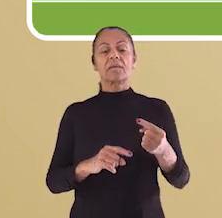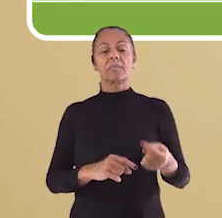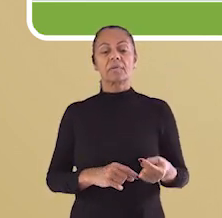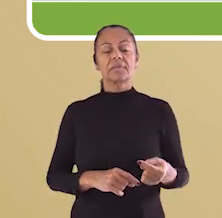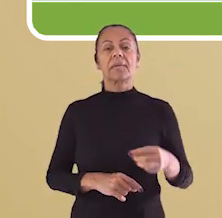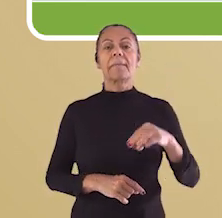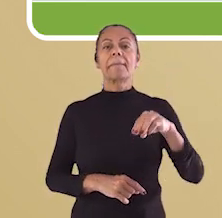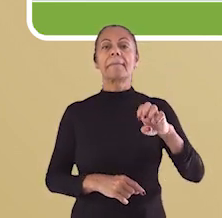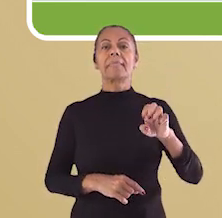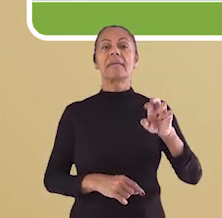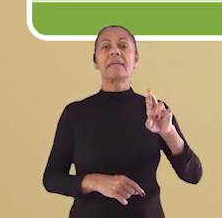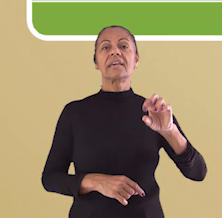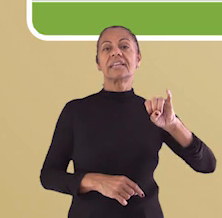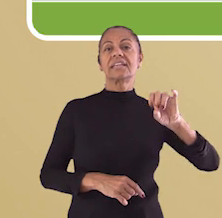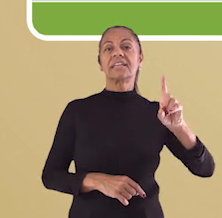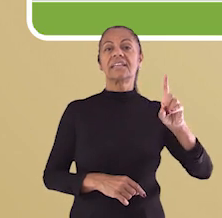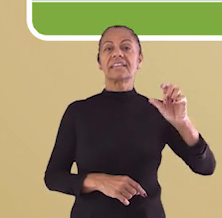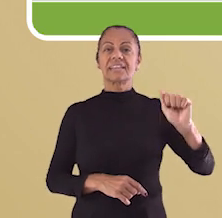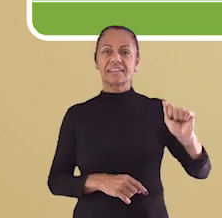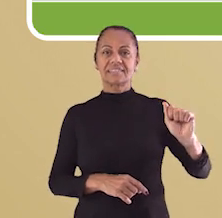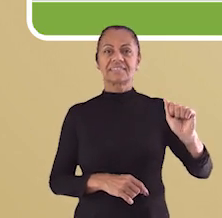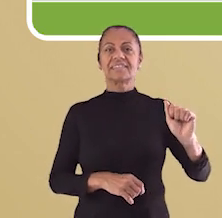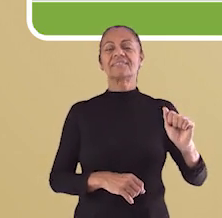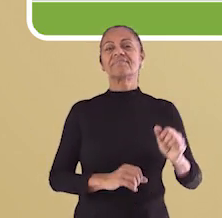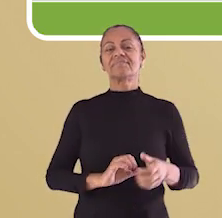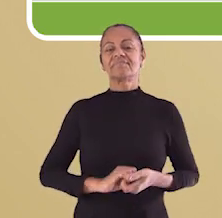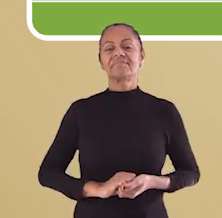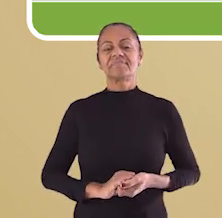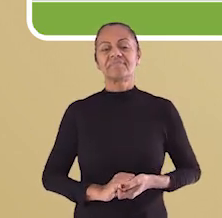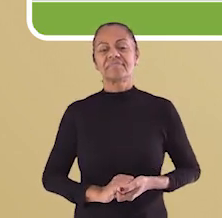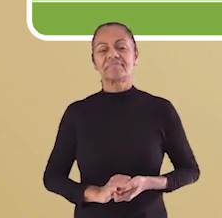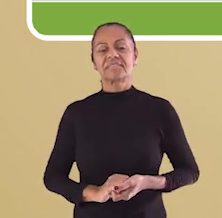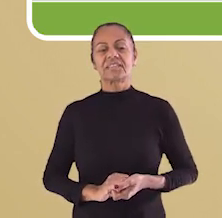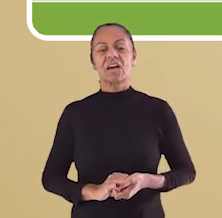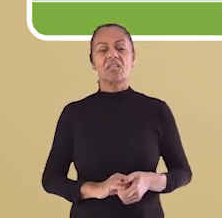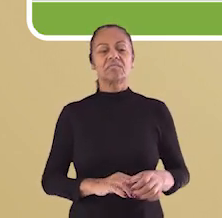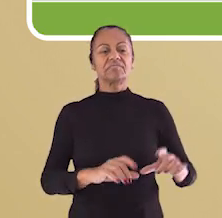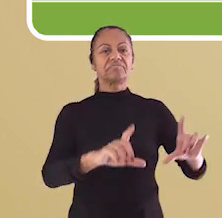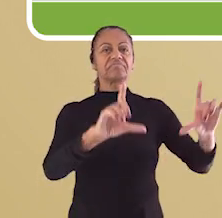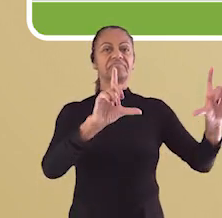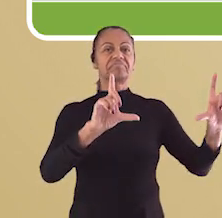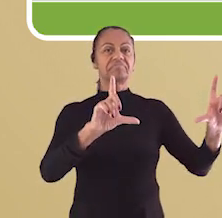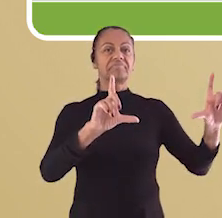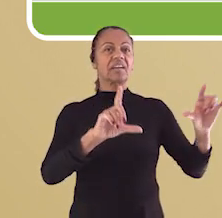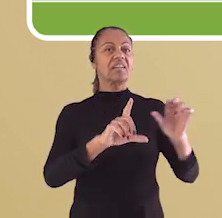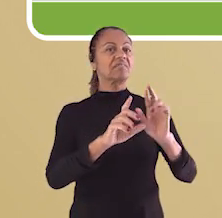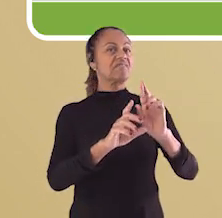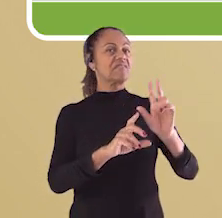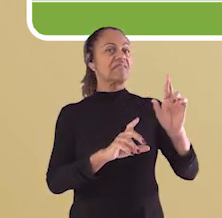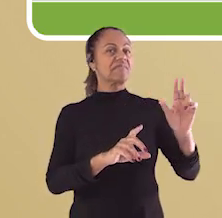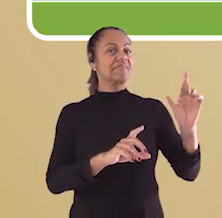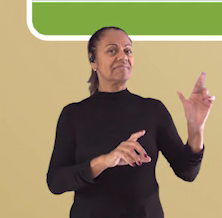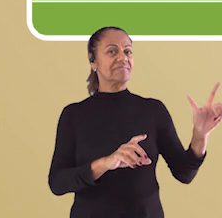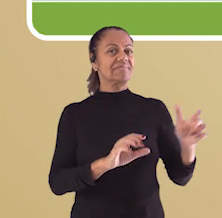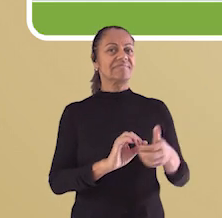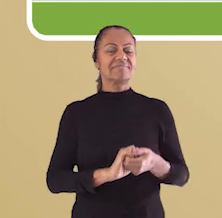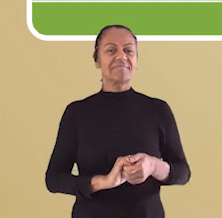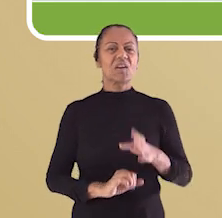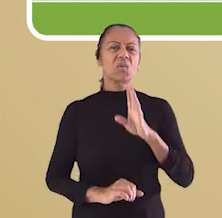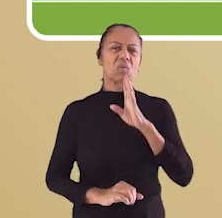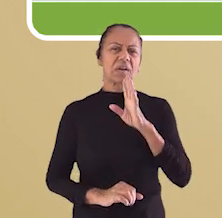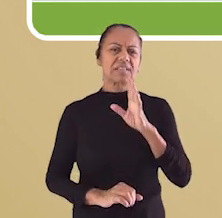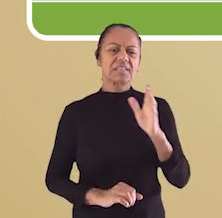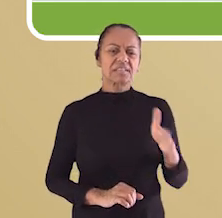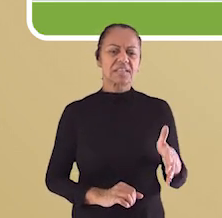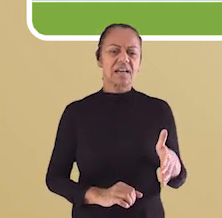dela. E à direita a gente tem a Merida, a princesa arqueira do filme Valente. Tão diferentes do que a gente conhece? Tão diferentes